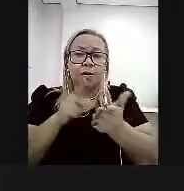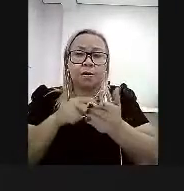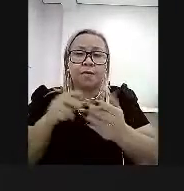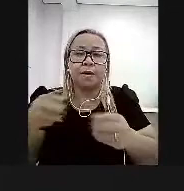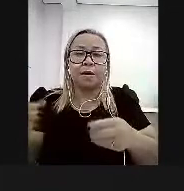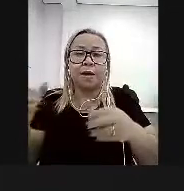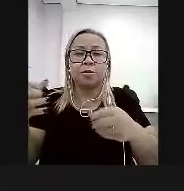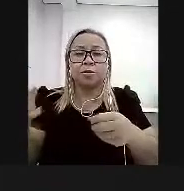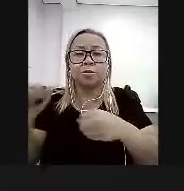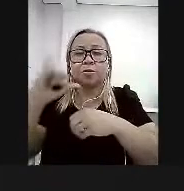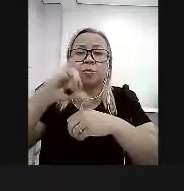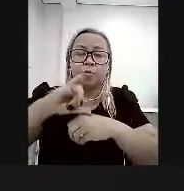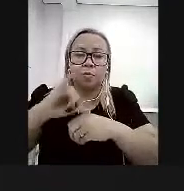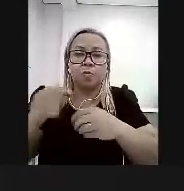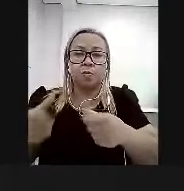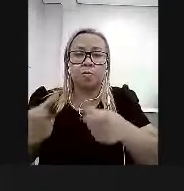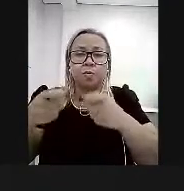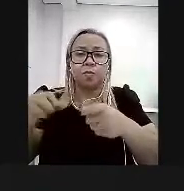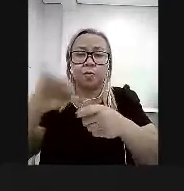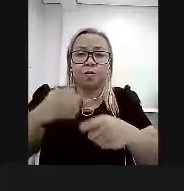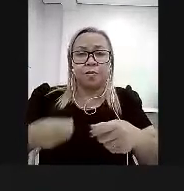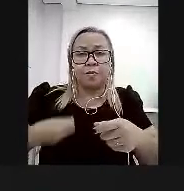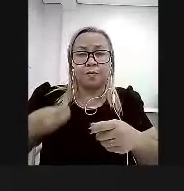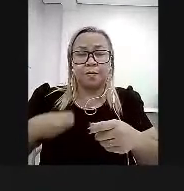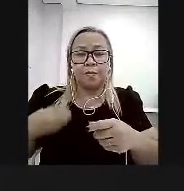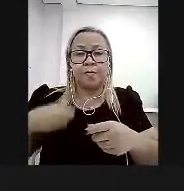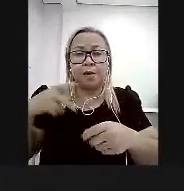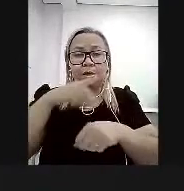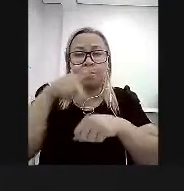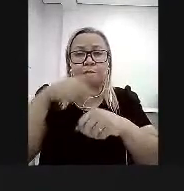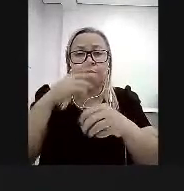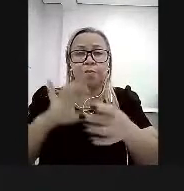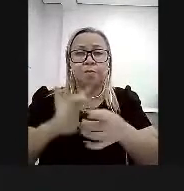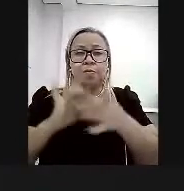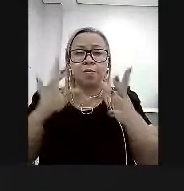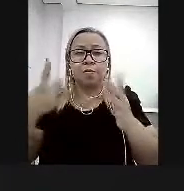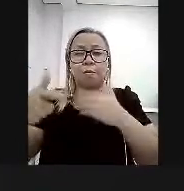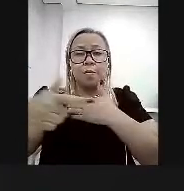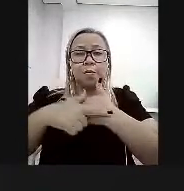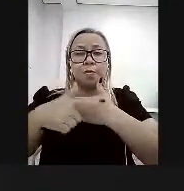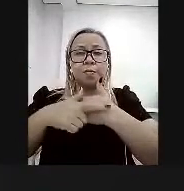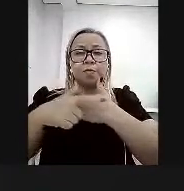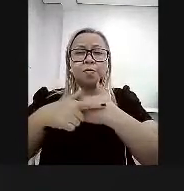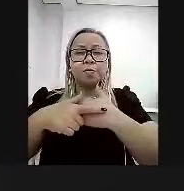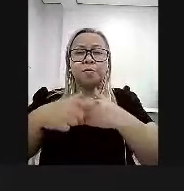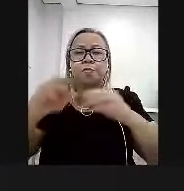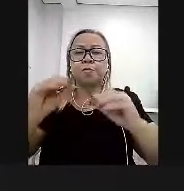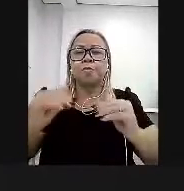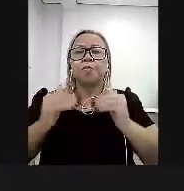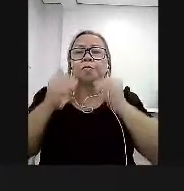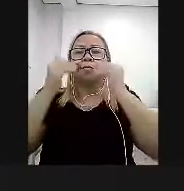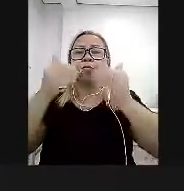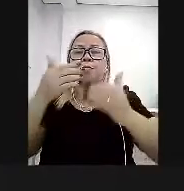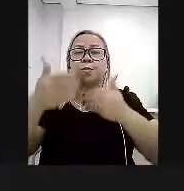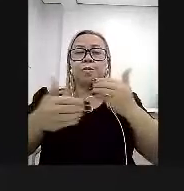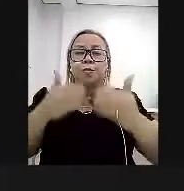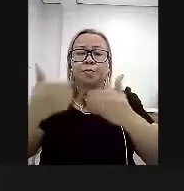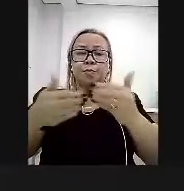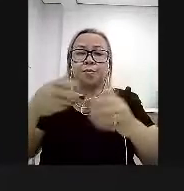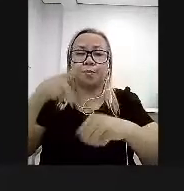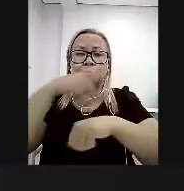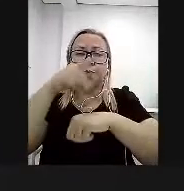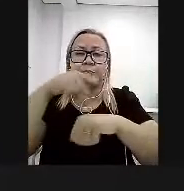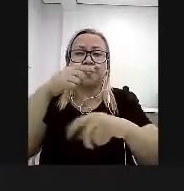ocuparia, se vivêssemos em um país democrático, um papel preponderante no desenvolvimento do país, porque